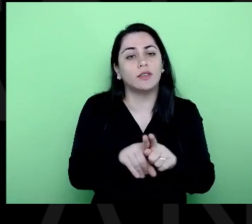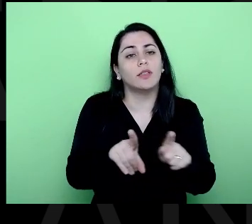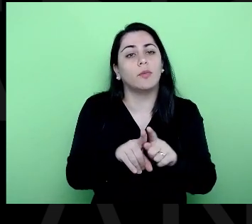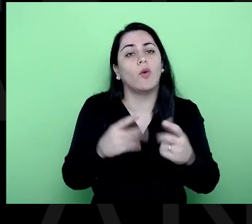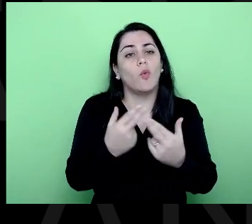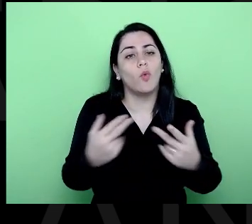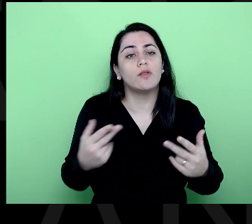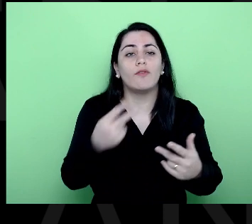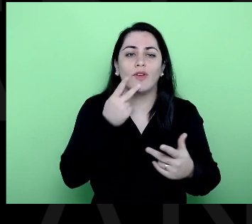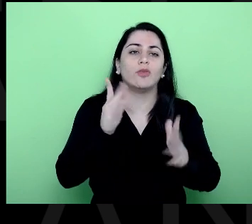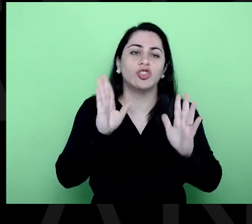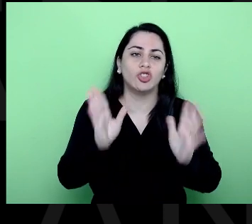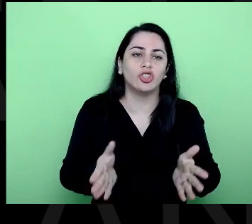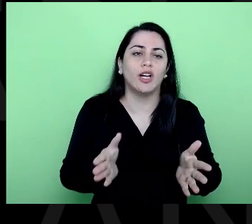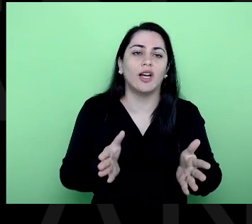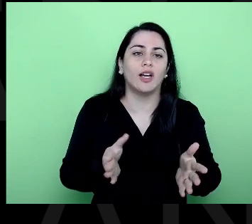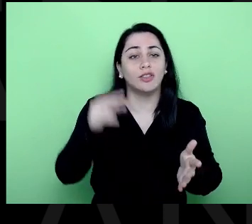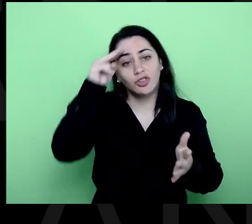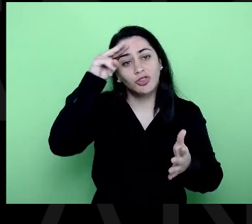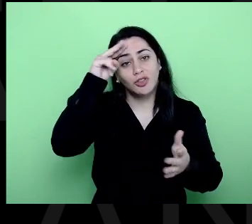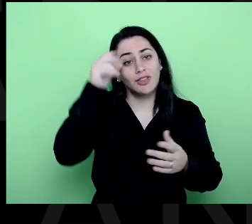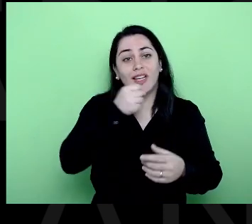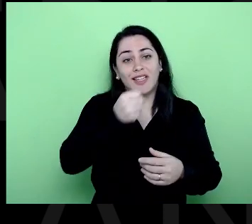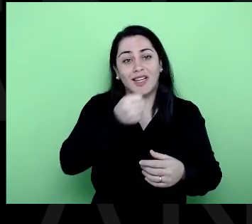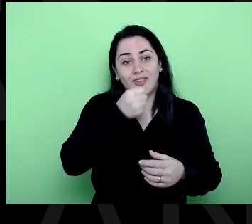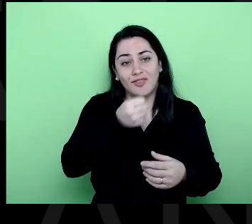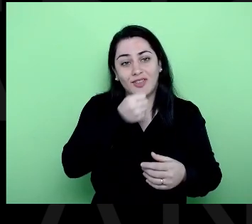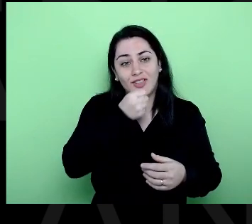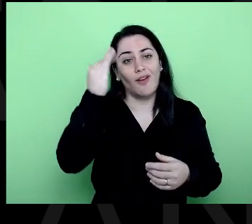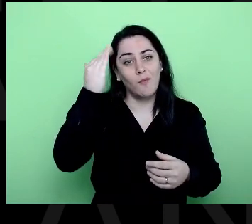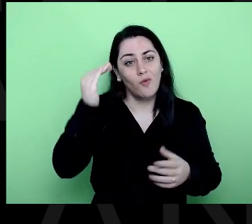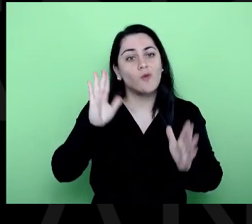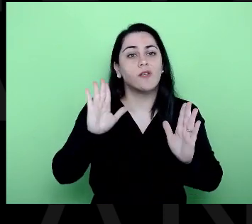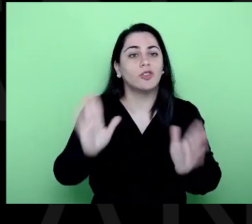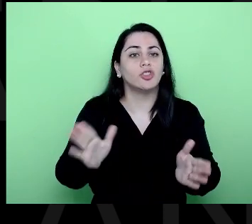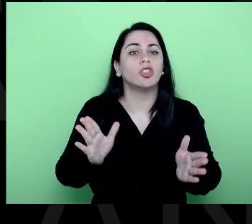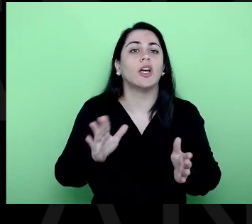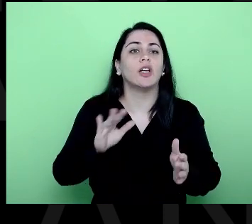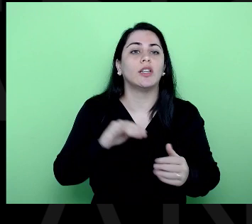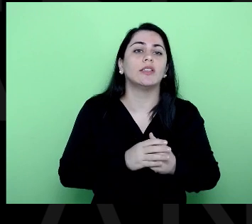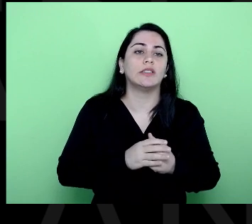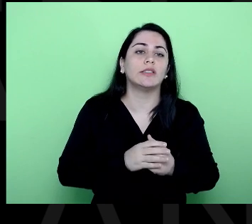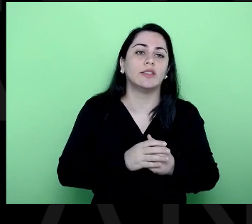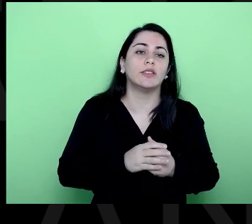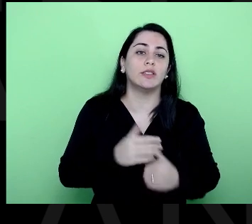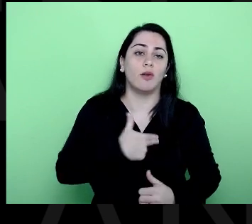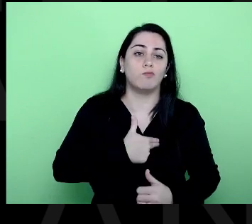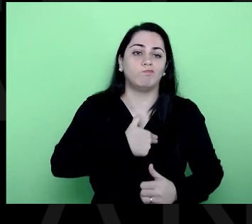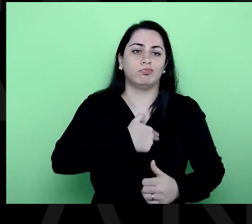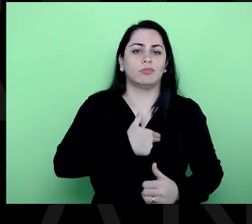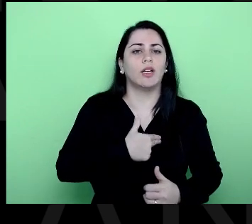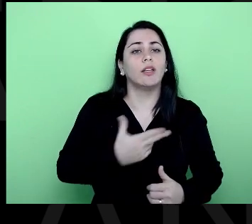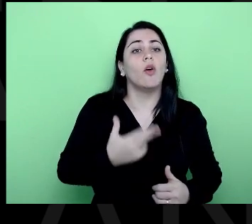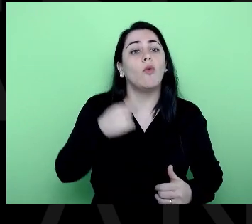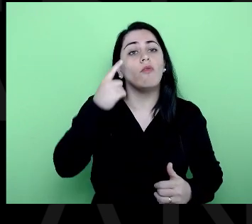coisas que ele falou, tipo a história da entrevista, né? Da famosa entrevista com Getúlio Vargas, descobrir se a entrevista tinha